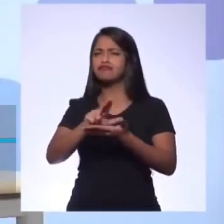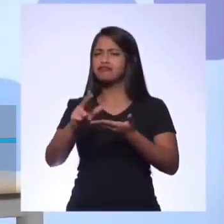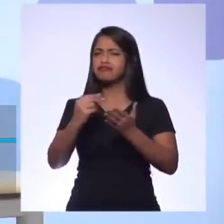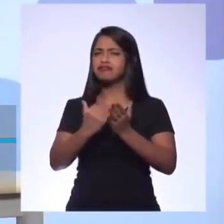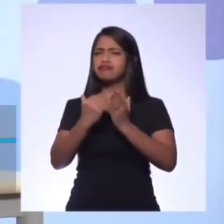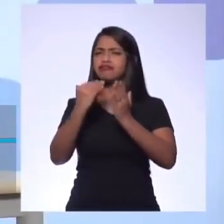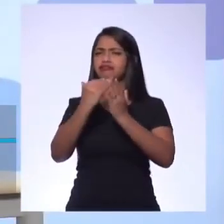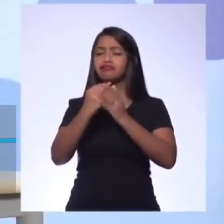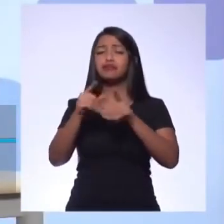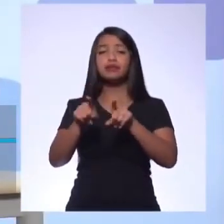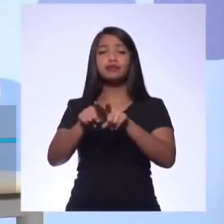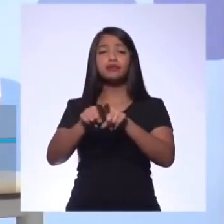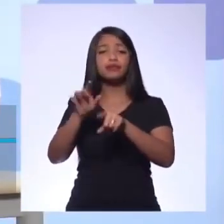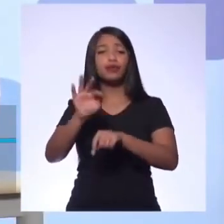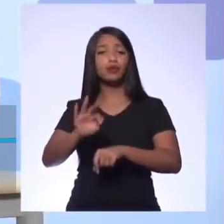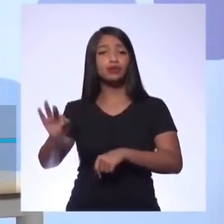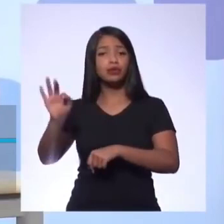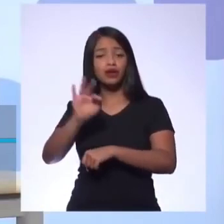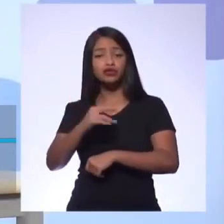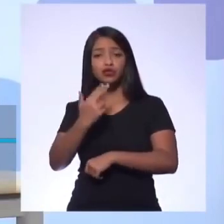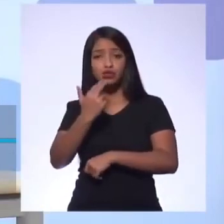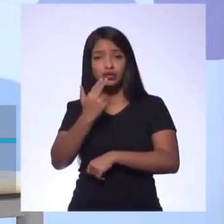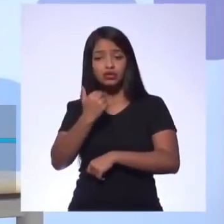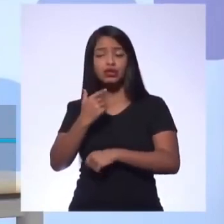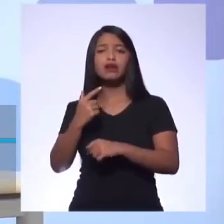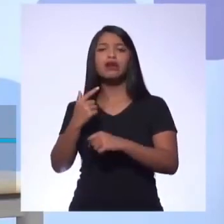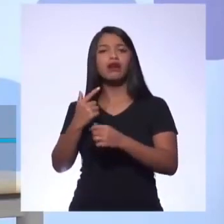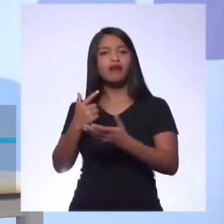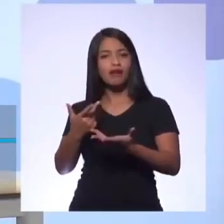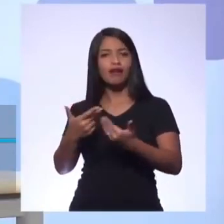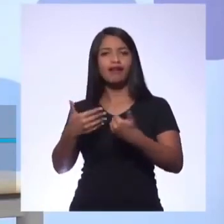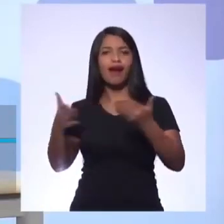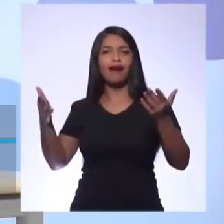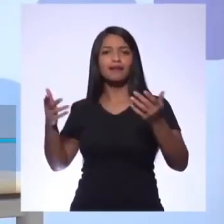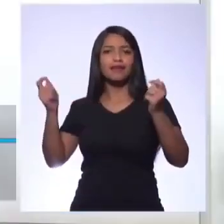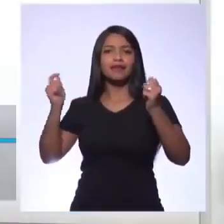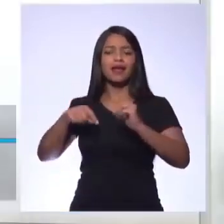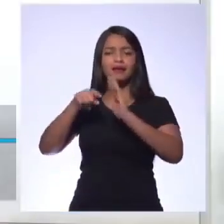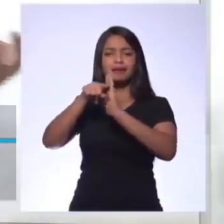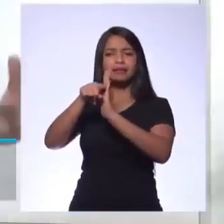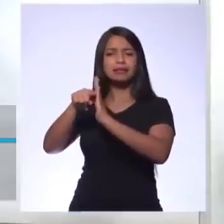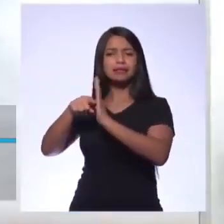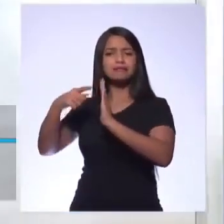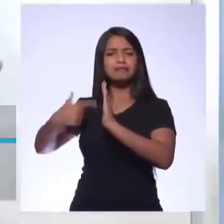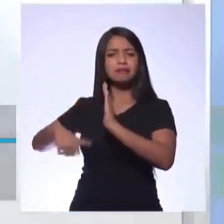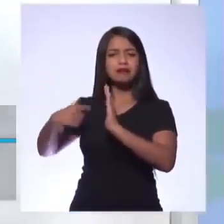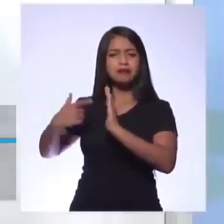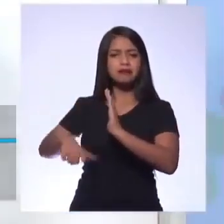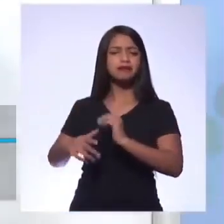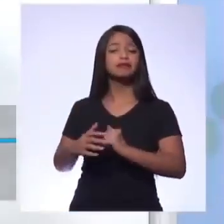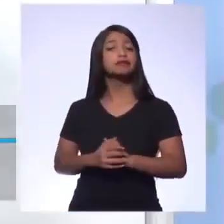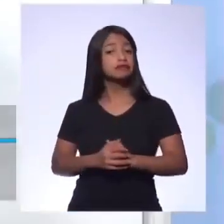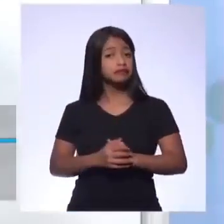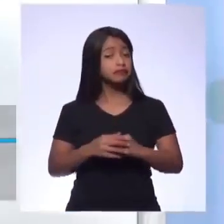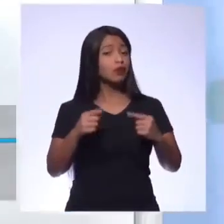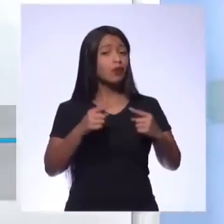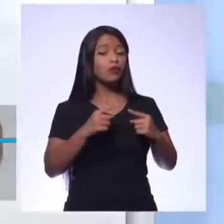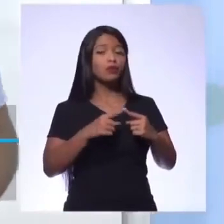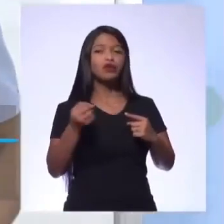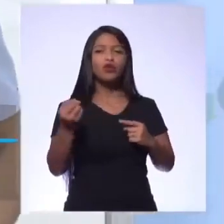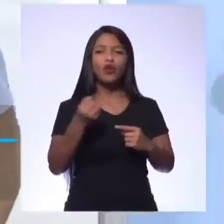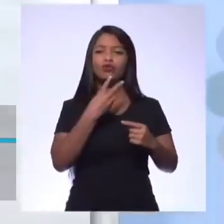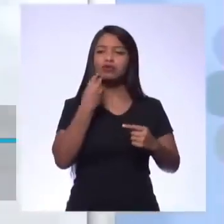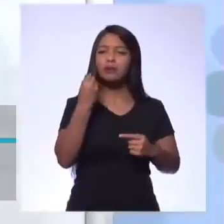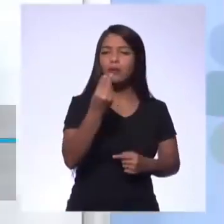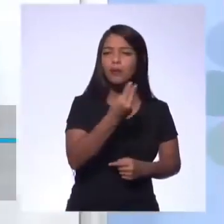universitários de nutrição, etc. Então, isso abre um campo de pesquisa bem interessante. Né? Para novos sabores, novas texturas, enfim. Eu